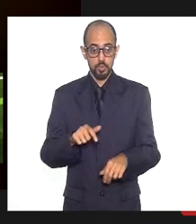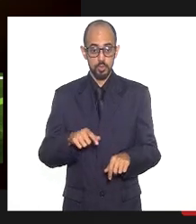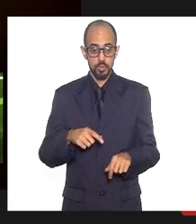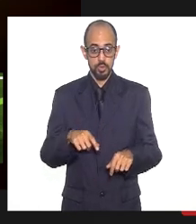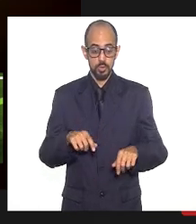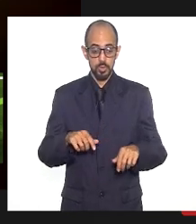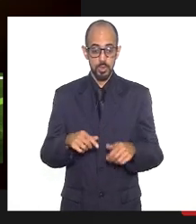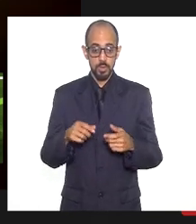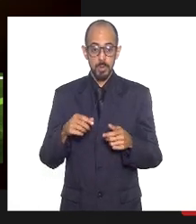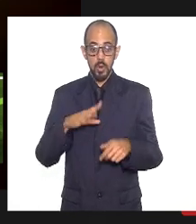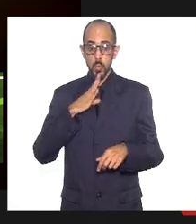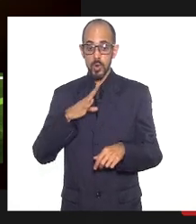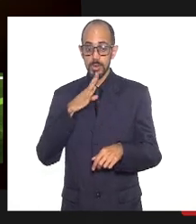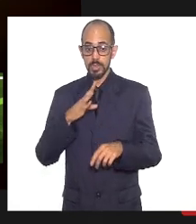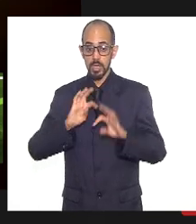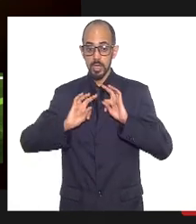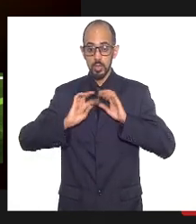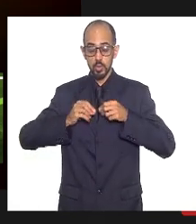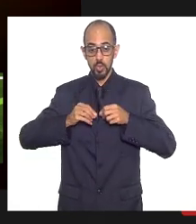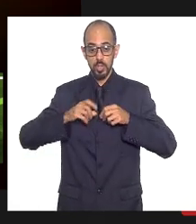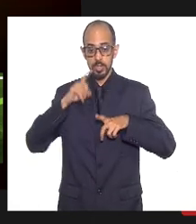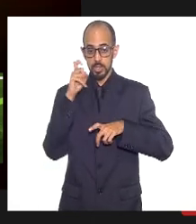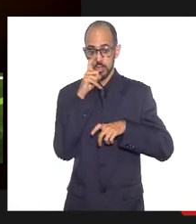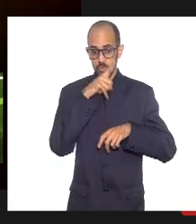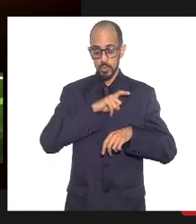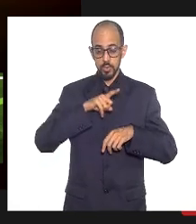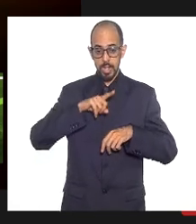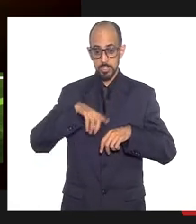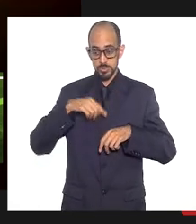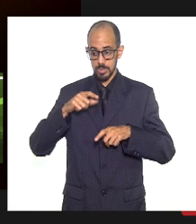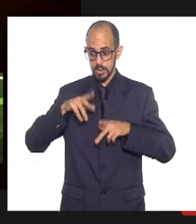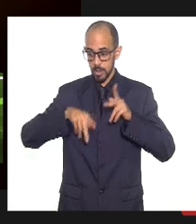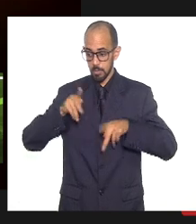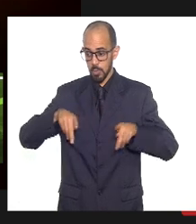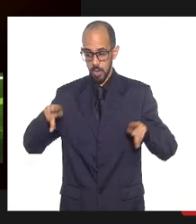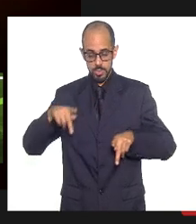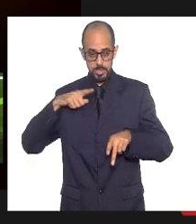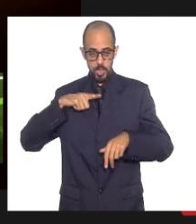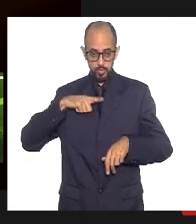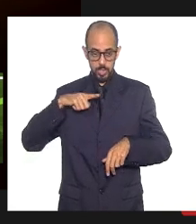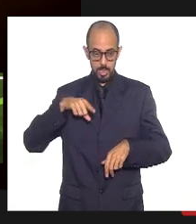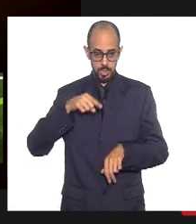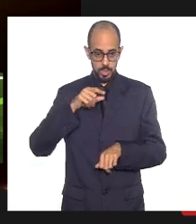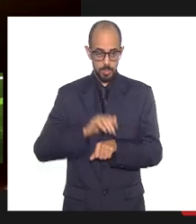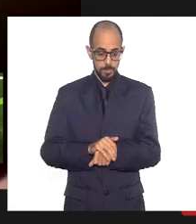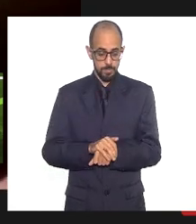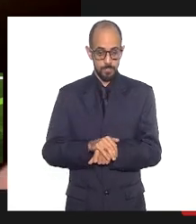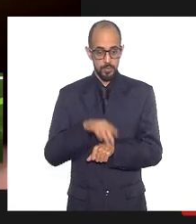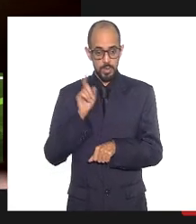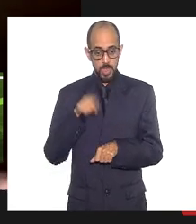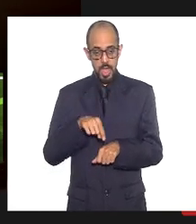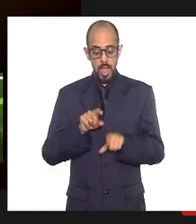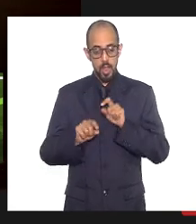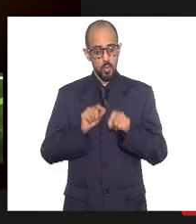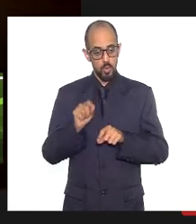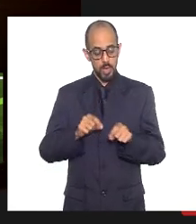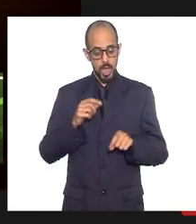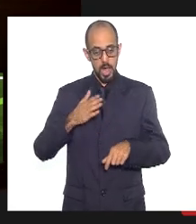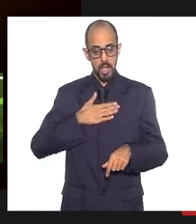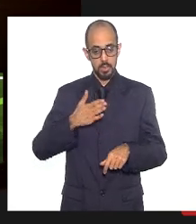a deficiência que esse nosso povo tem. Então, são essas